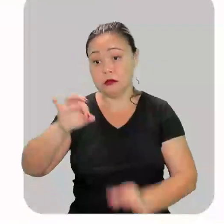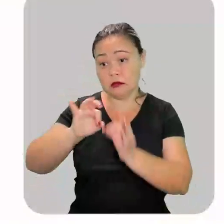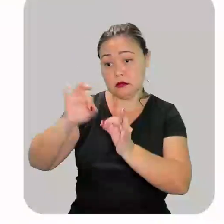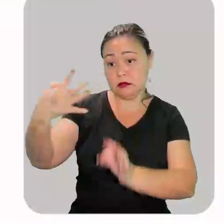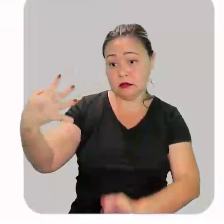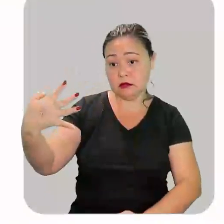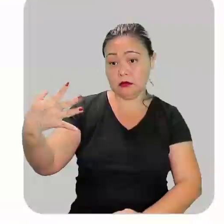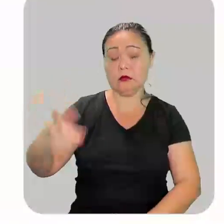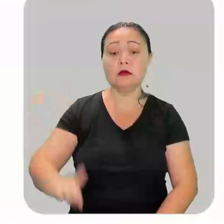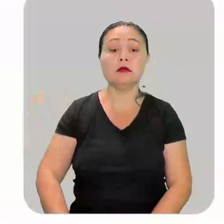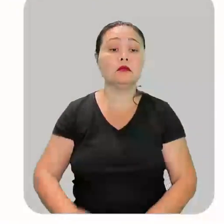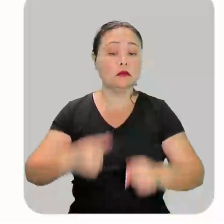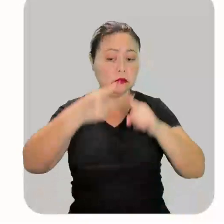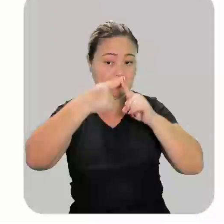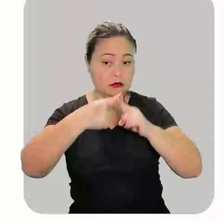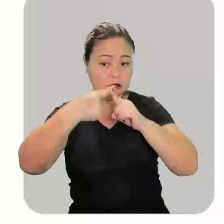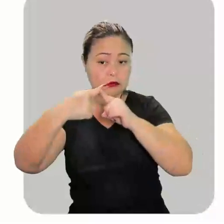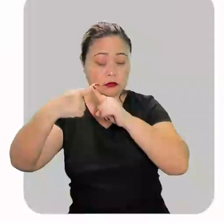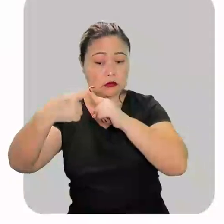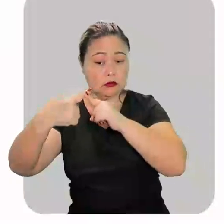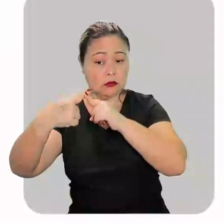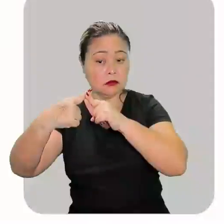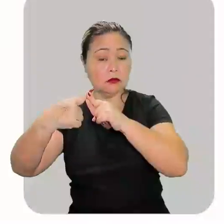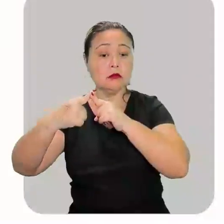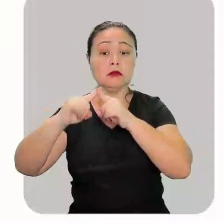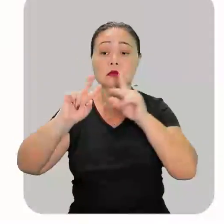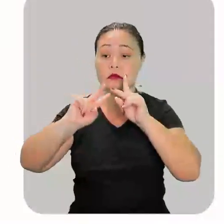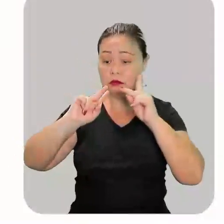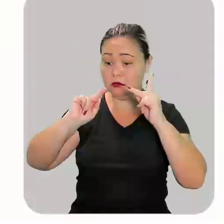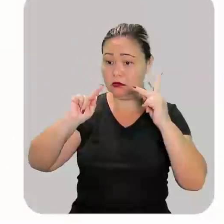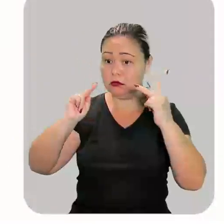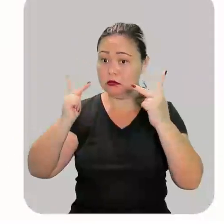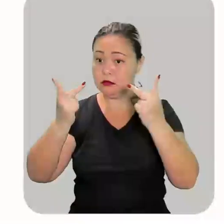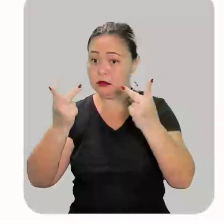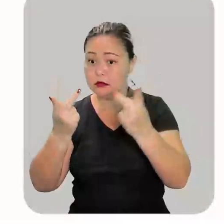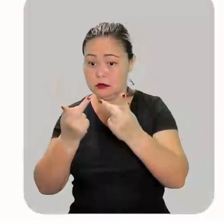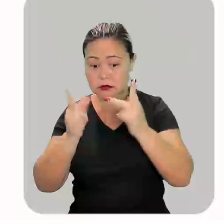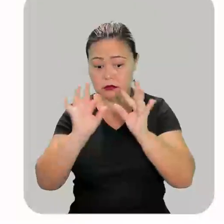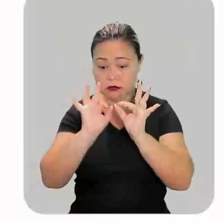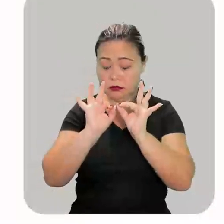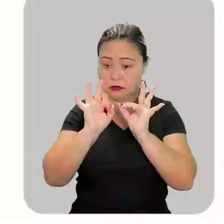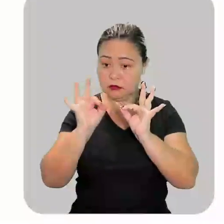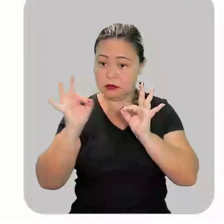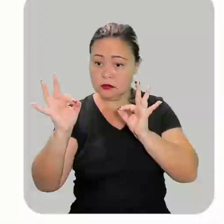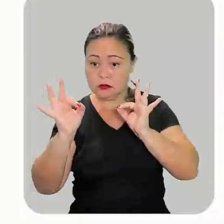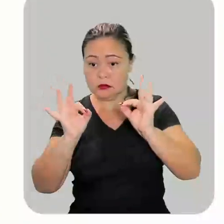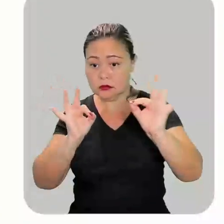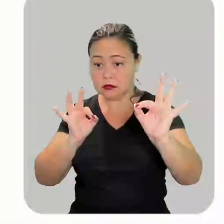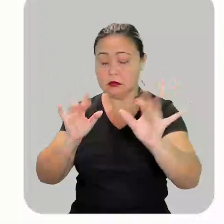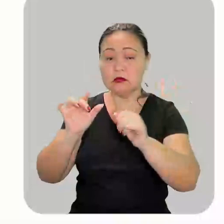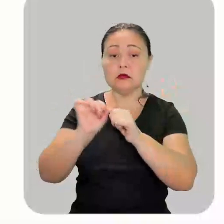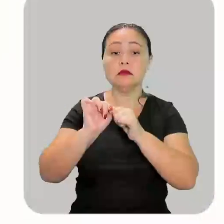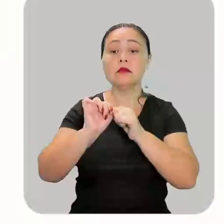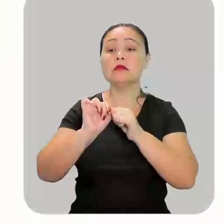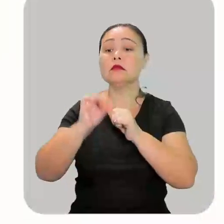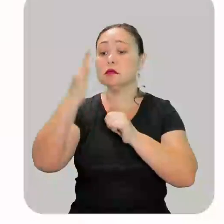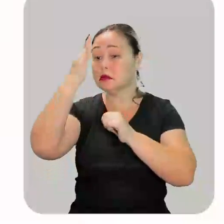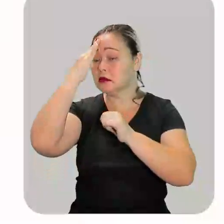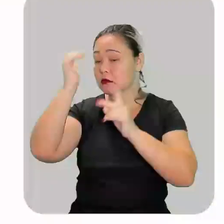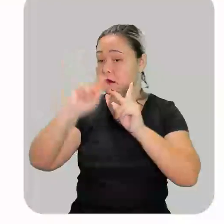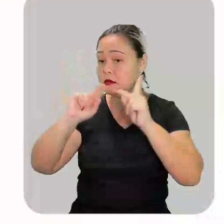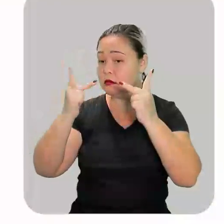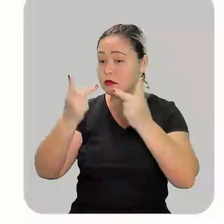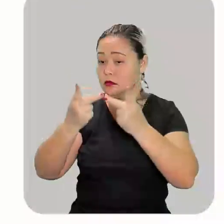3,51,4 vezes Tudo 4, né? Tudo isso são as dimensões, né? Vamos calcular o volume dele